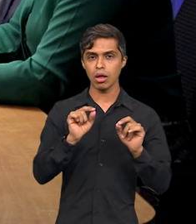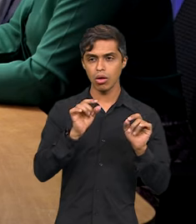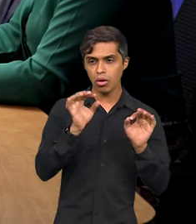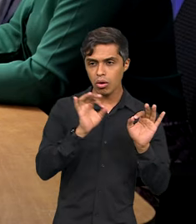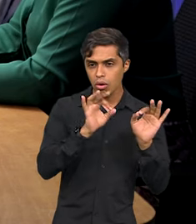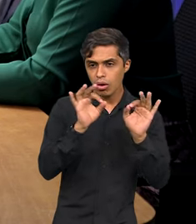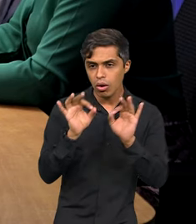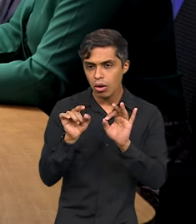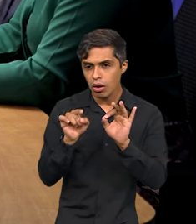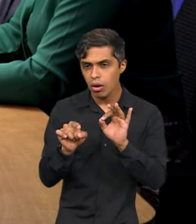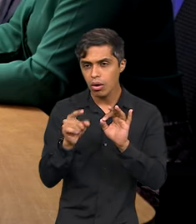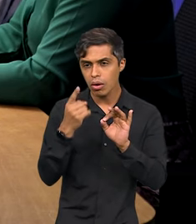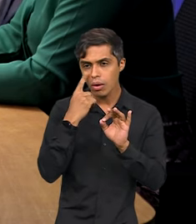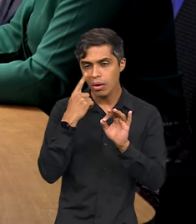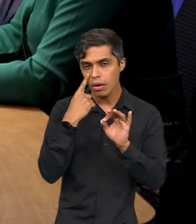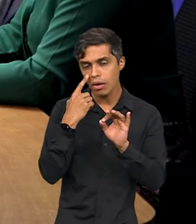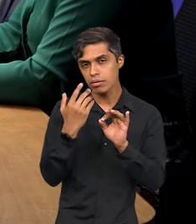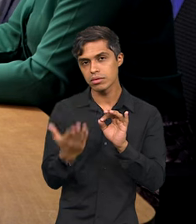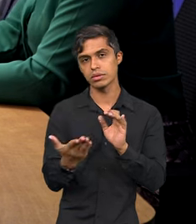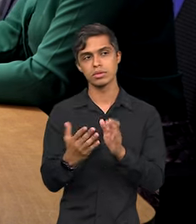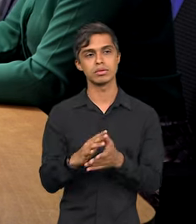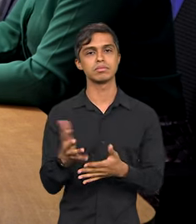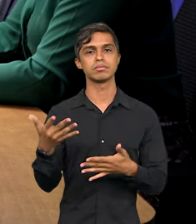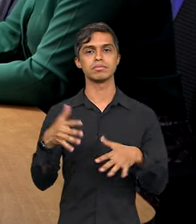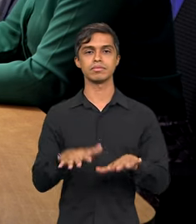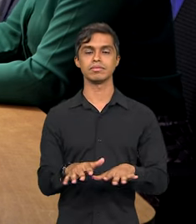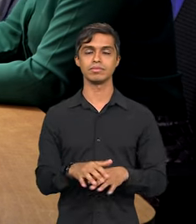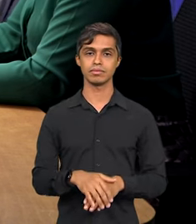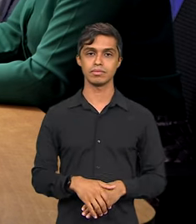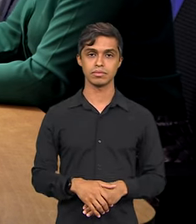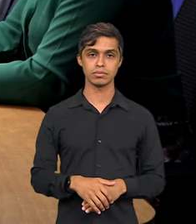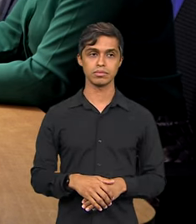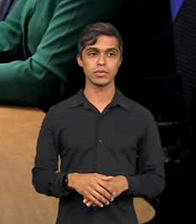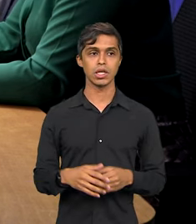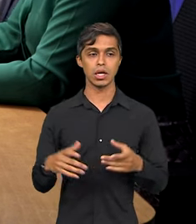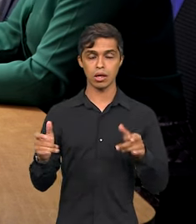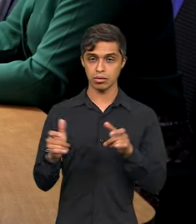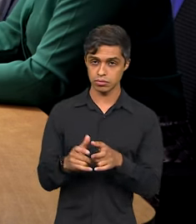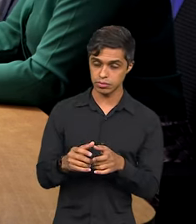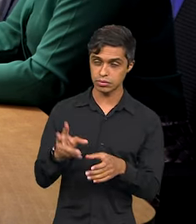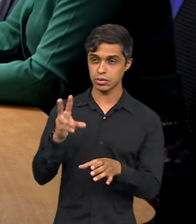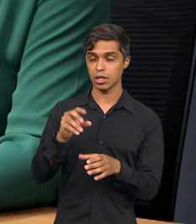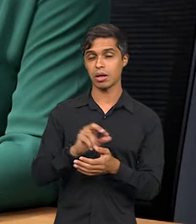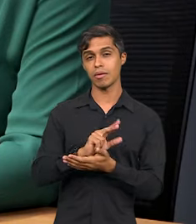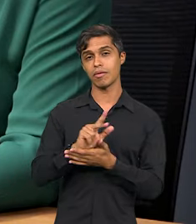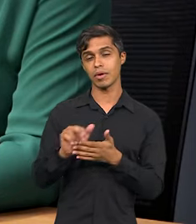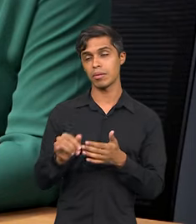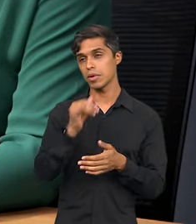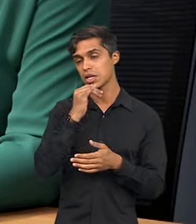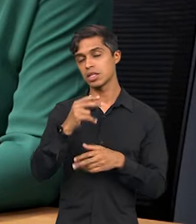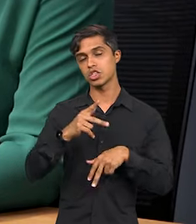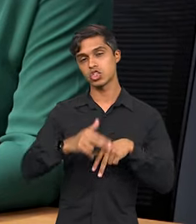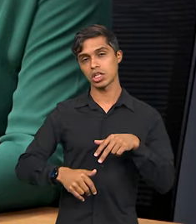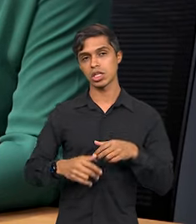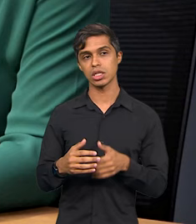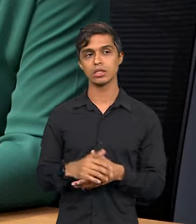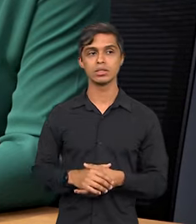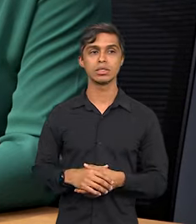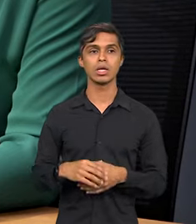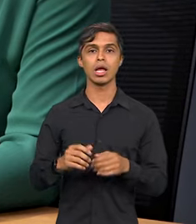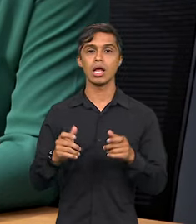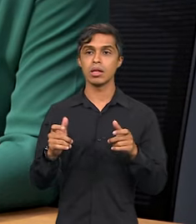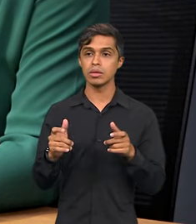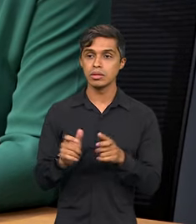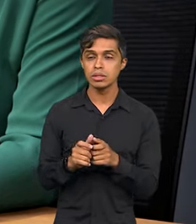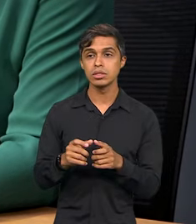para PR pra pra inclusão né a inclusão das minorias dentre elas a a de gênero E lembrando que a gente tá falando de